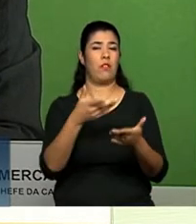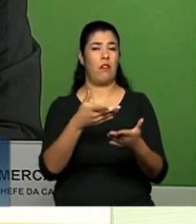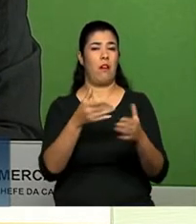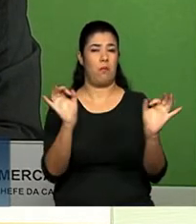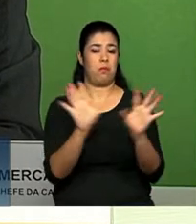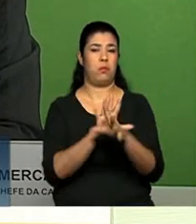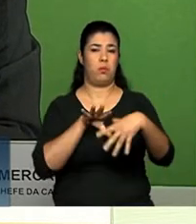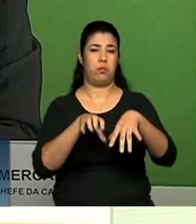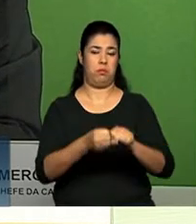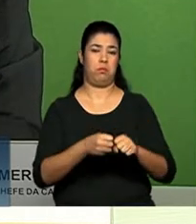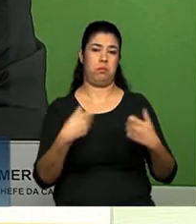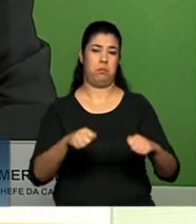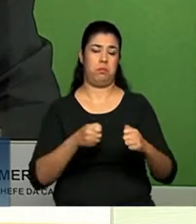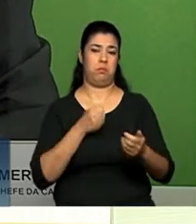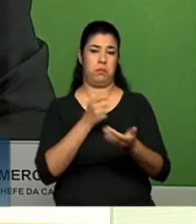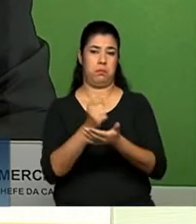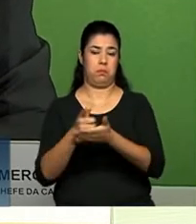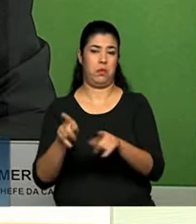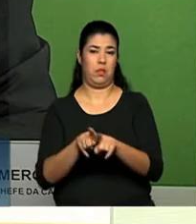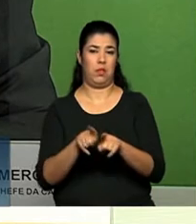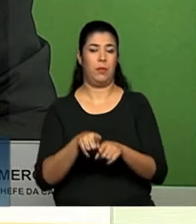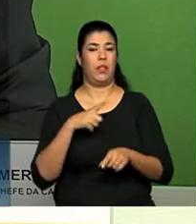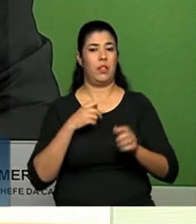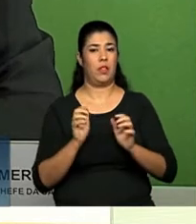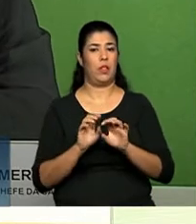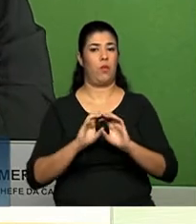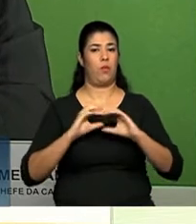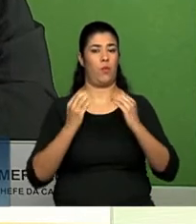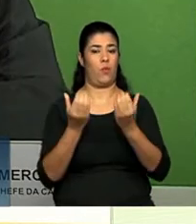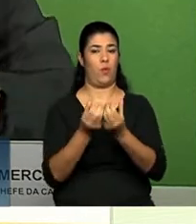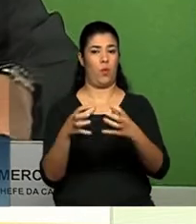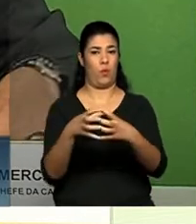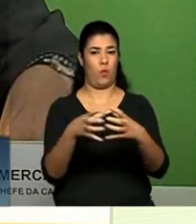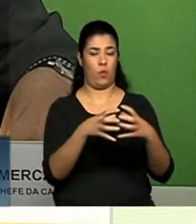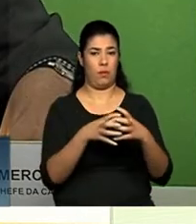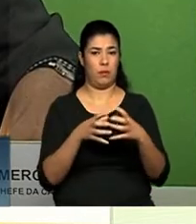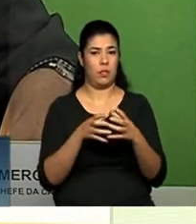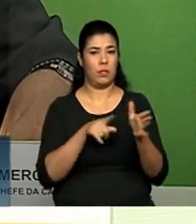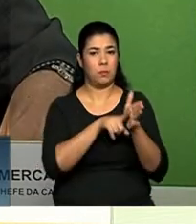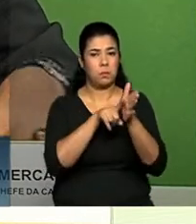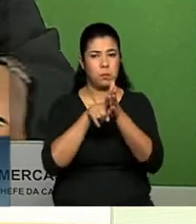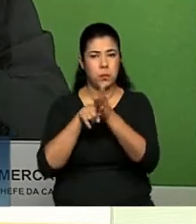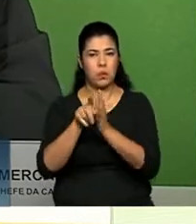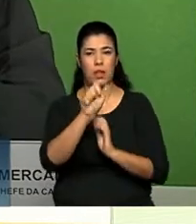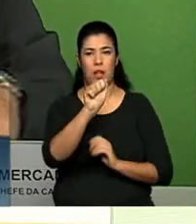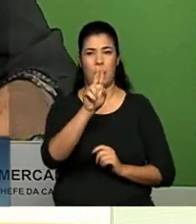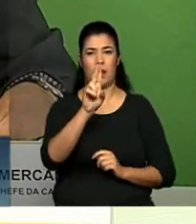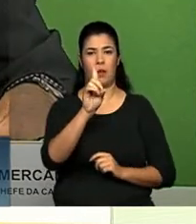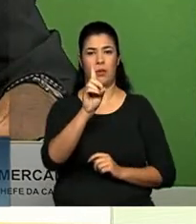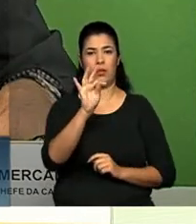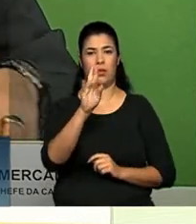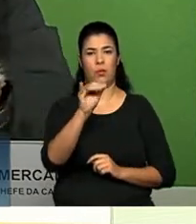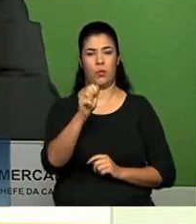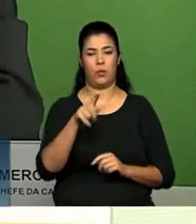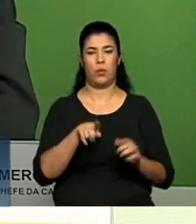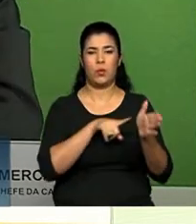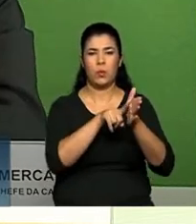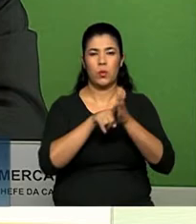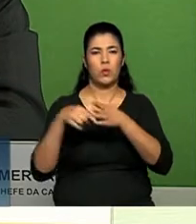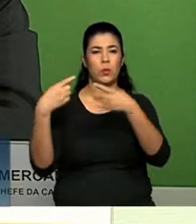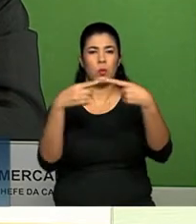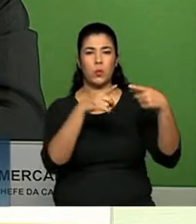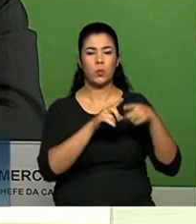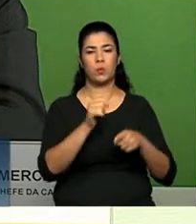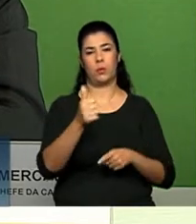esses reajustes. Por isso foi feita uma comissão de auditoria, vai haver uma revisão e uma rediscussão